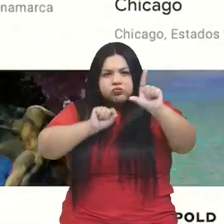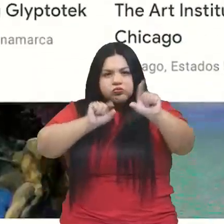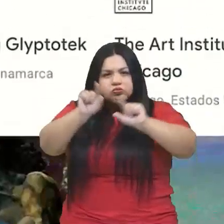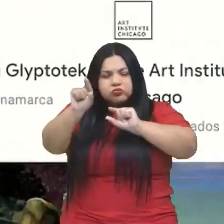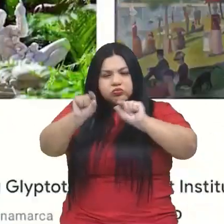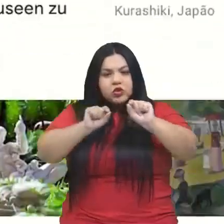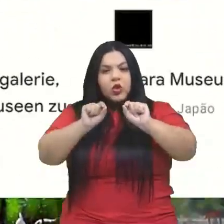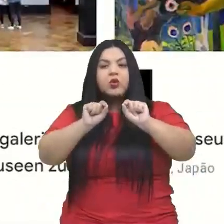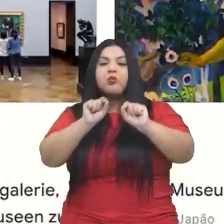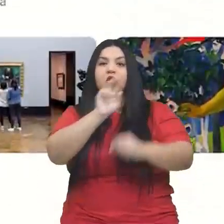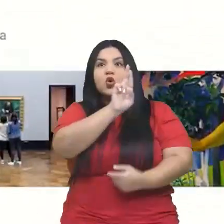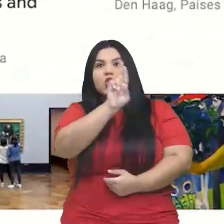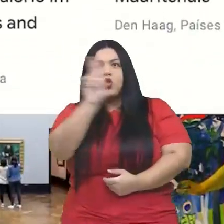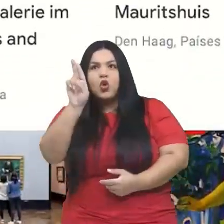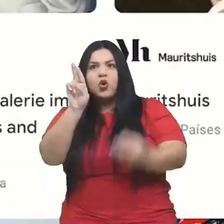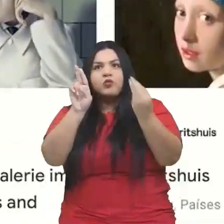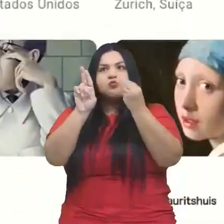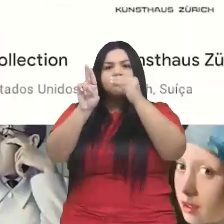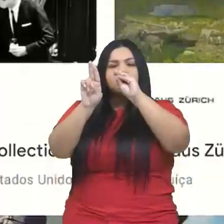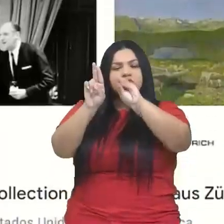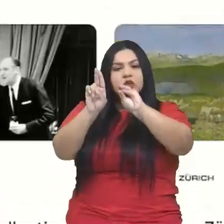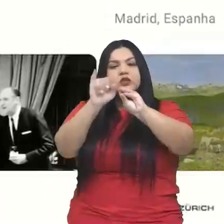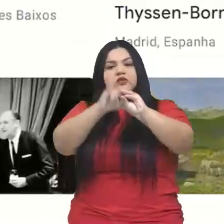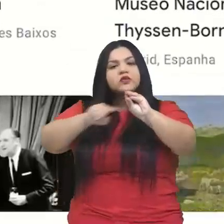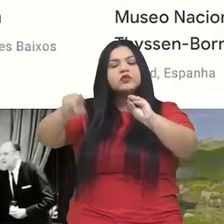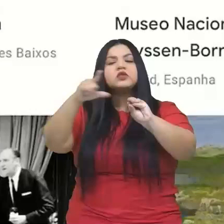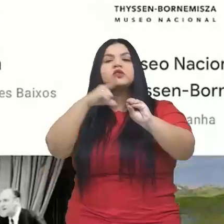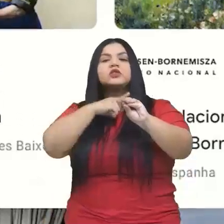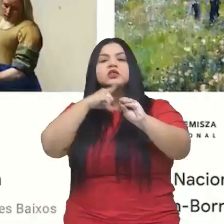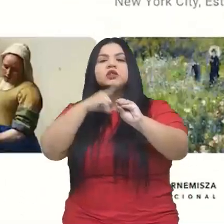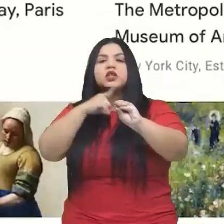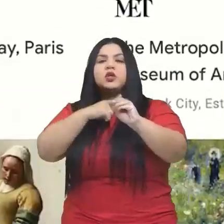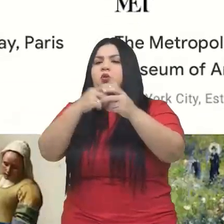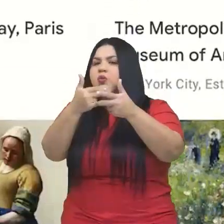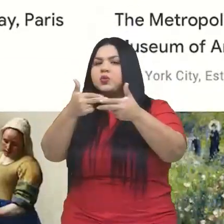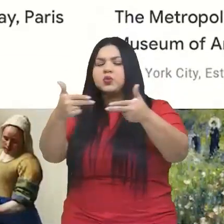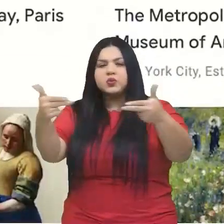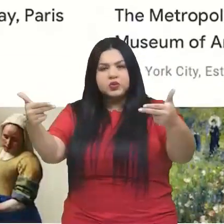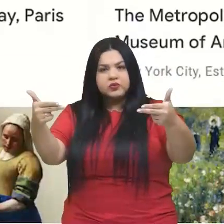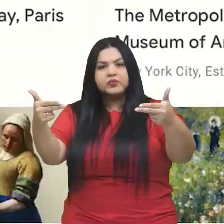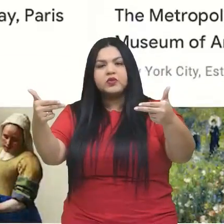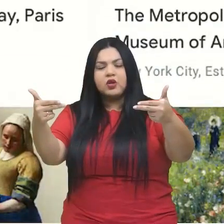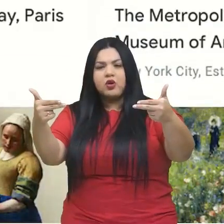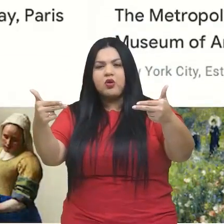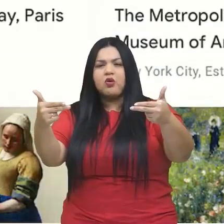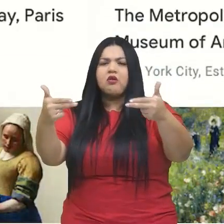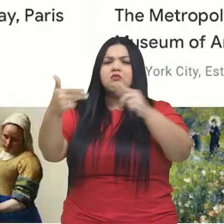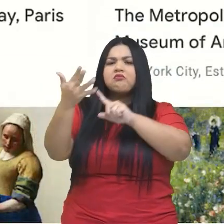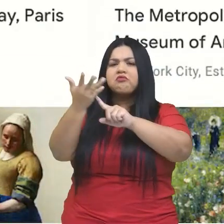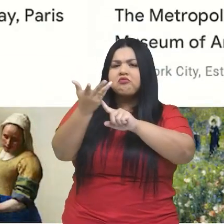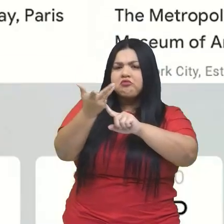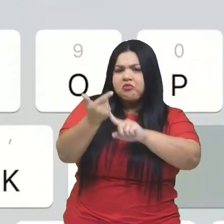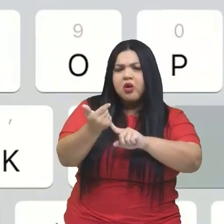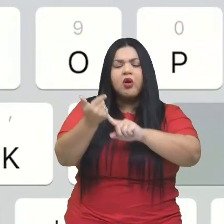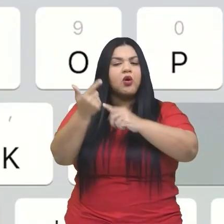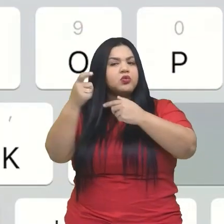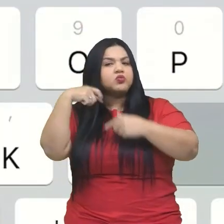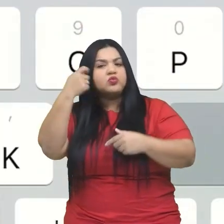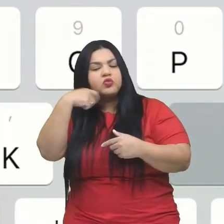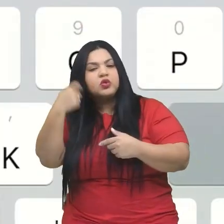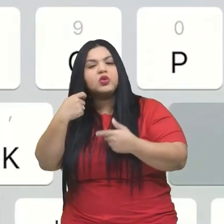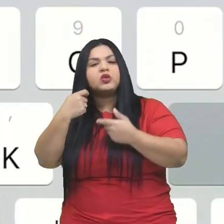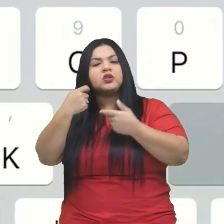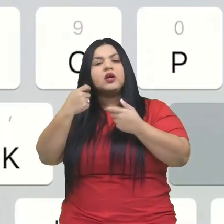por nome. Se você tem algum em mente, né, artista ou outro, é só clicar aqui no botão